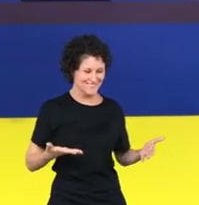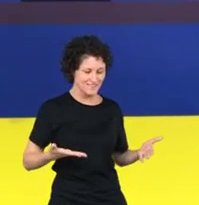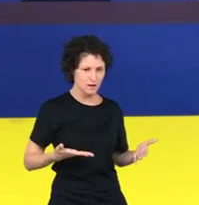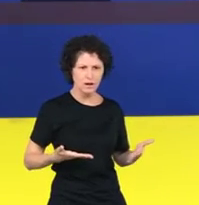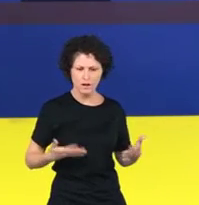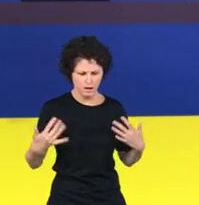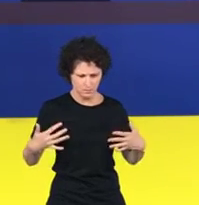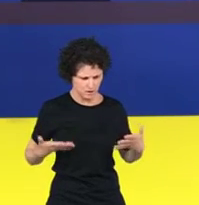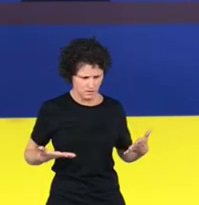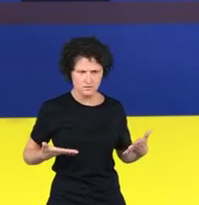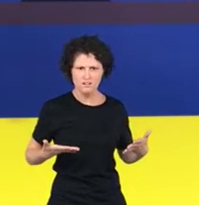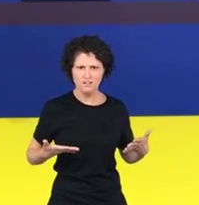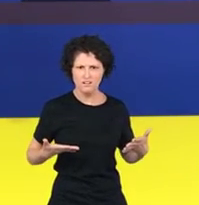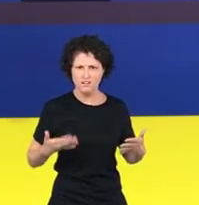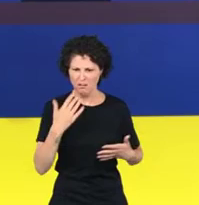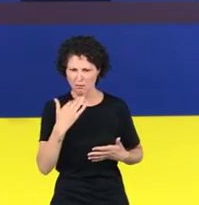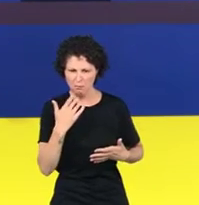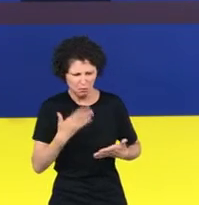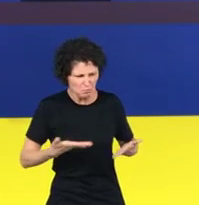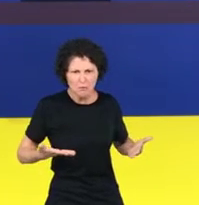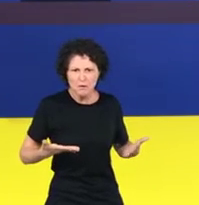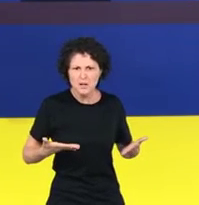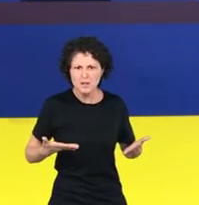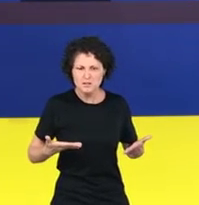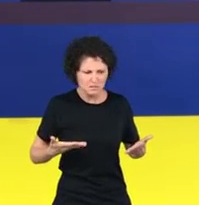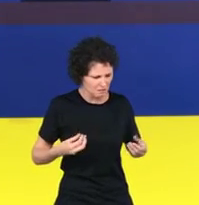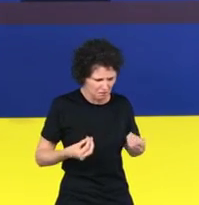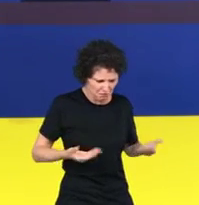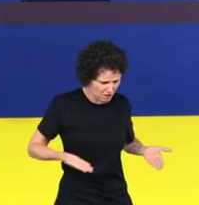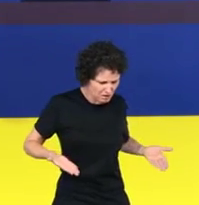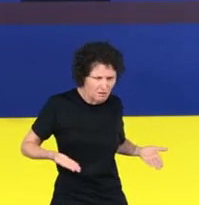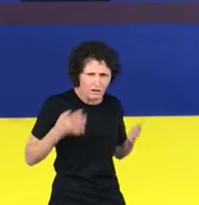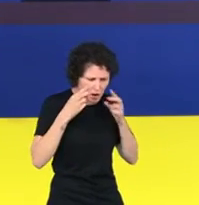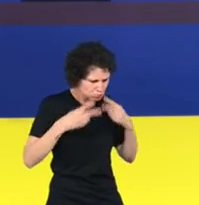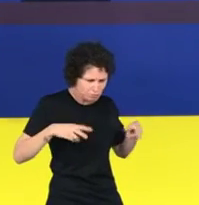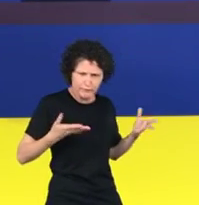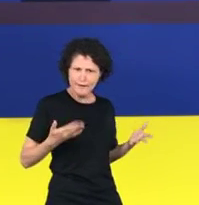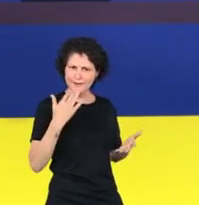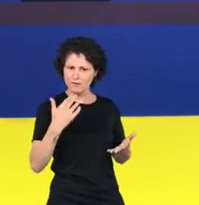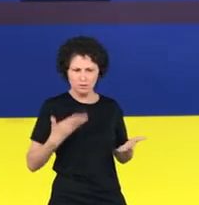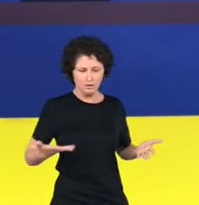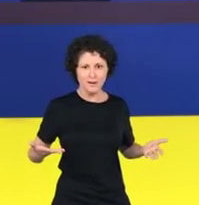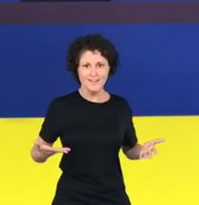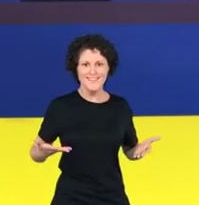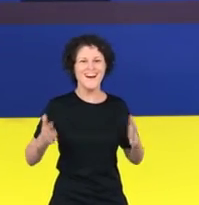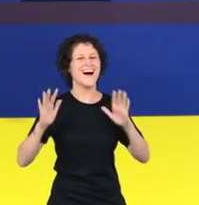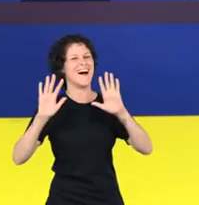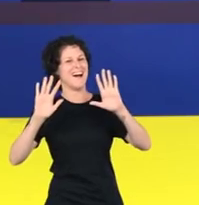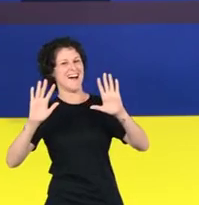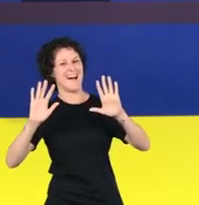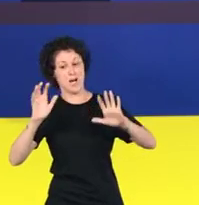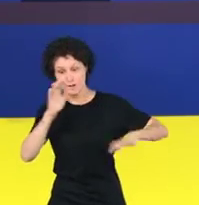Mas espera aí, esse aqui não é o bolo arco-íris? Então cadê as cores? Ah! Preste atenção